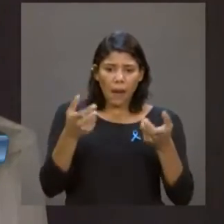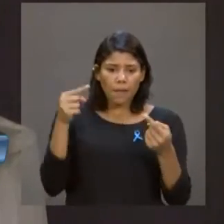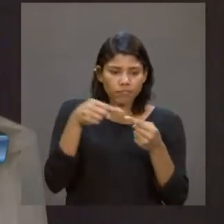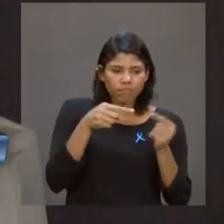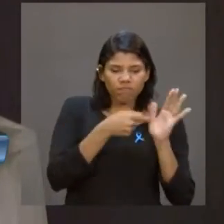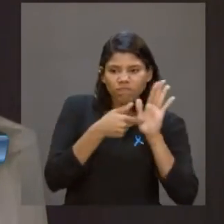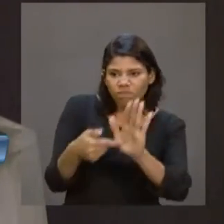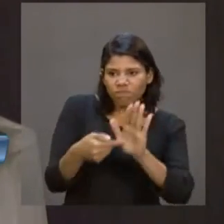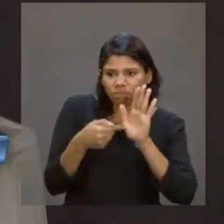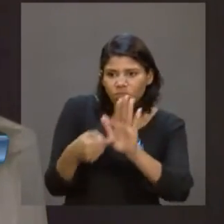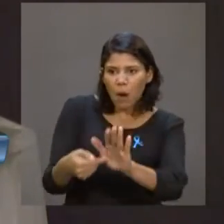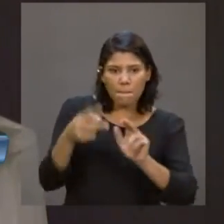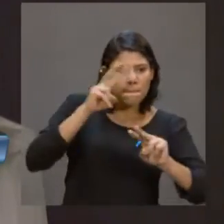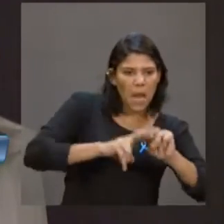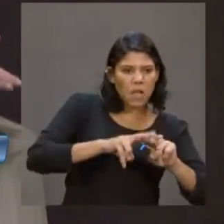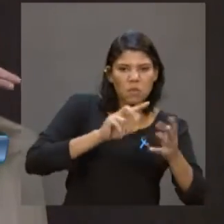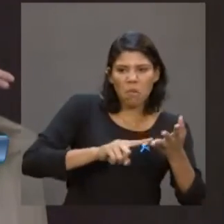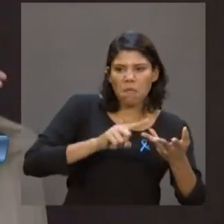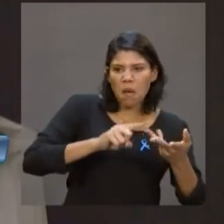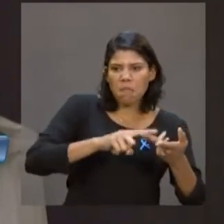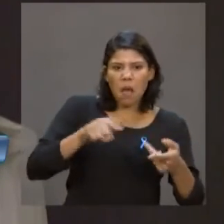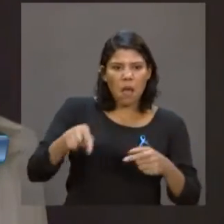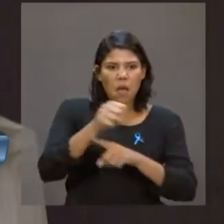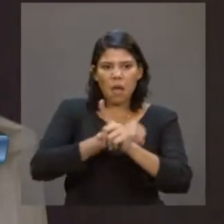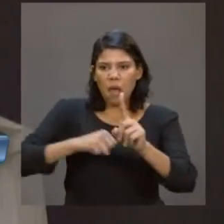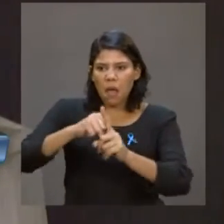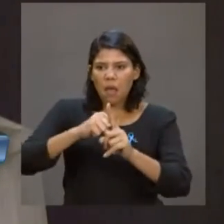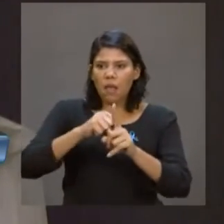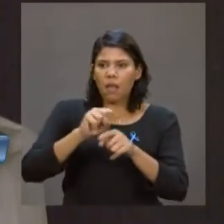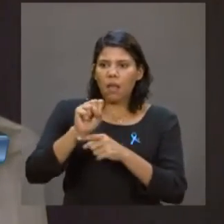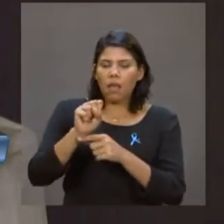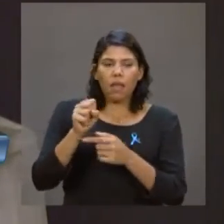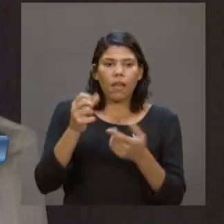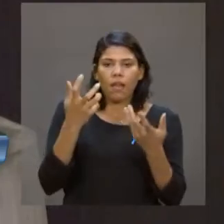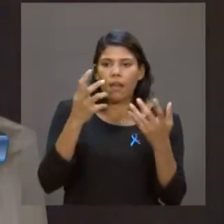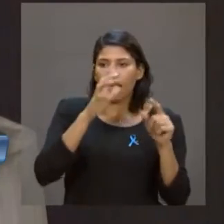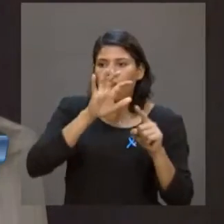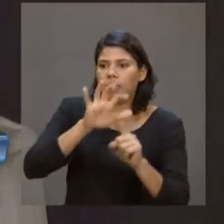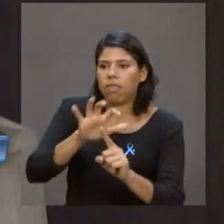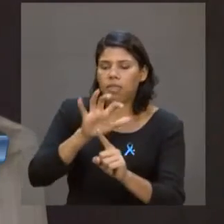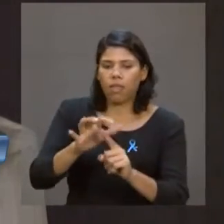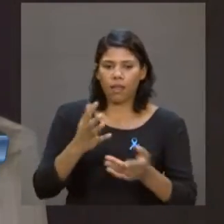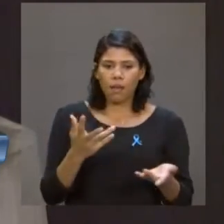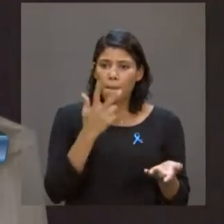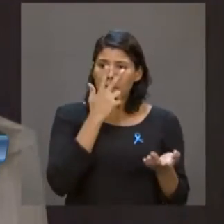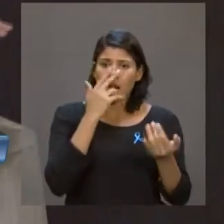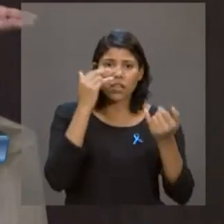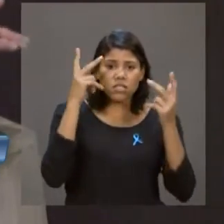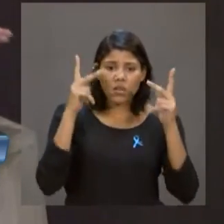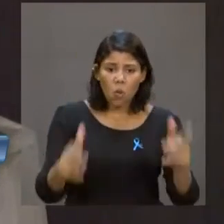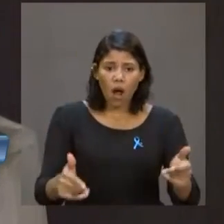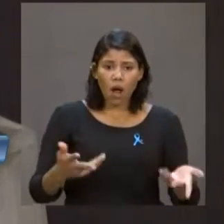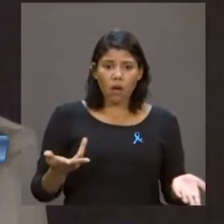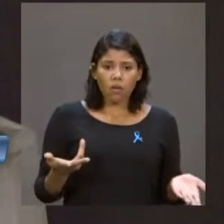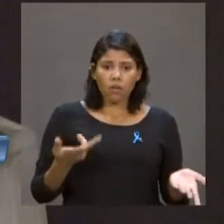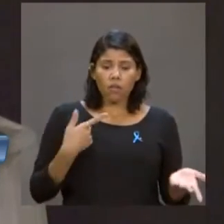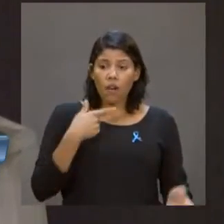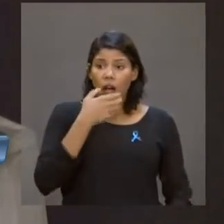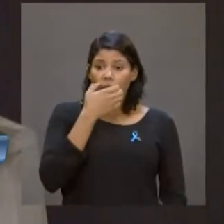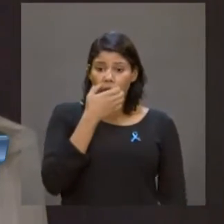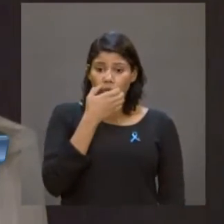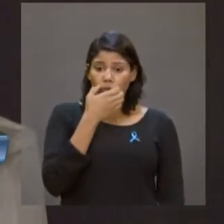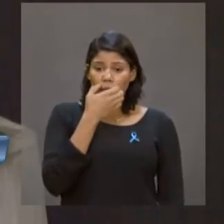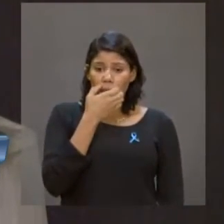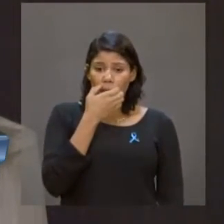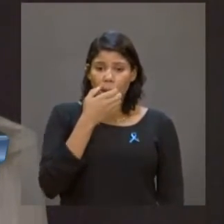governo federal. Mas eu lamento muito, porque parece que sim. Parece que sim. Os áudios que estão circulando,